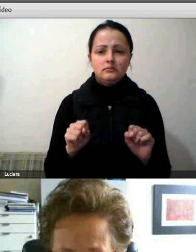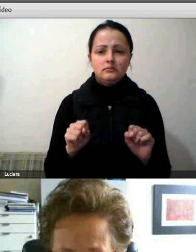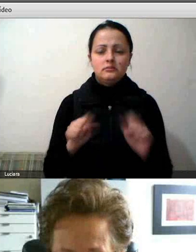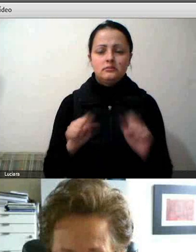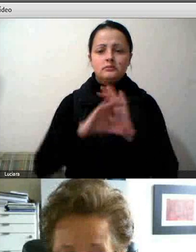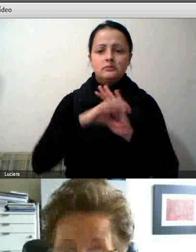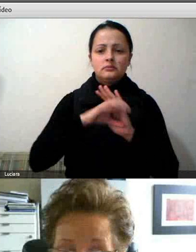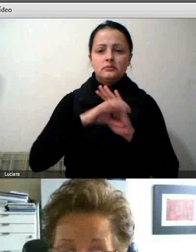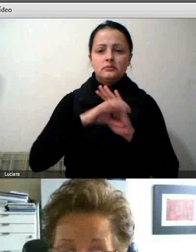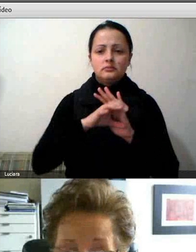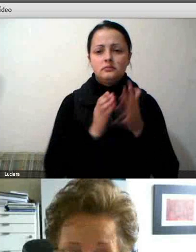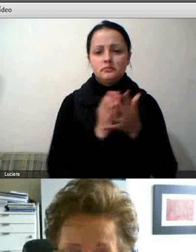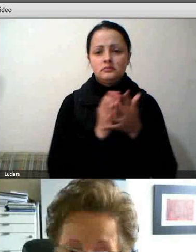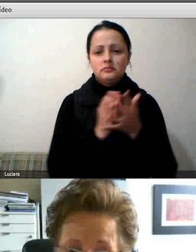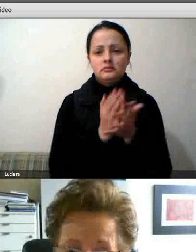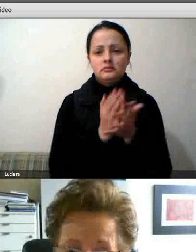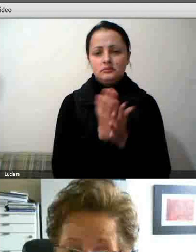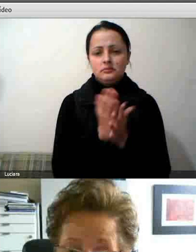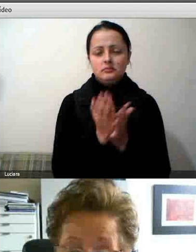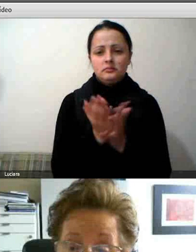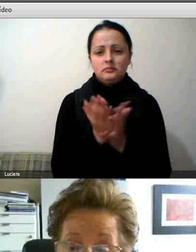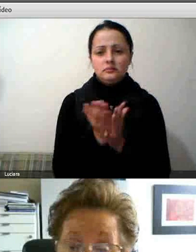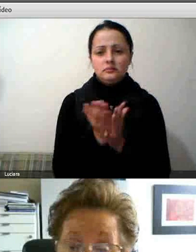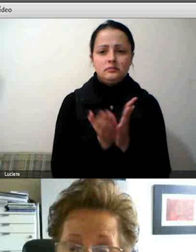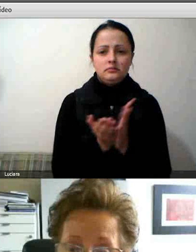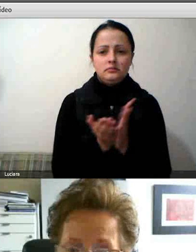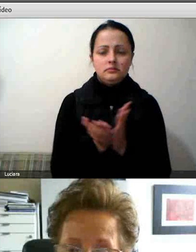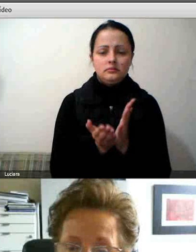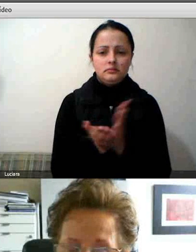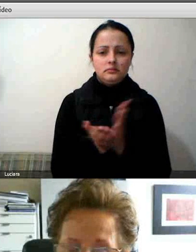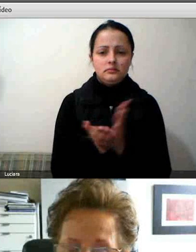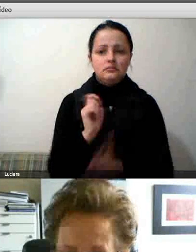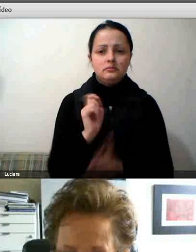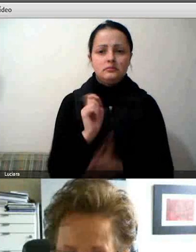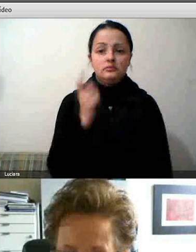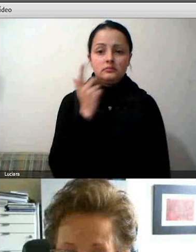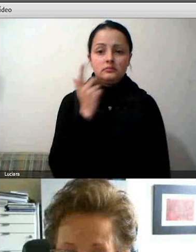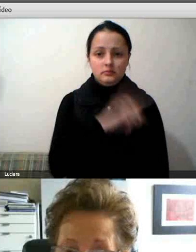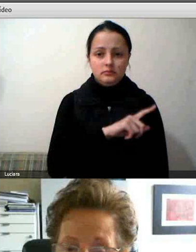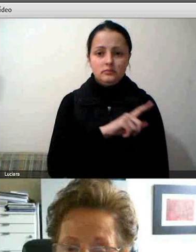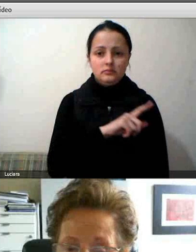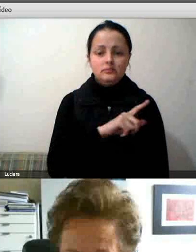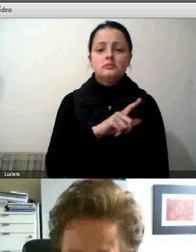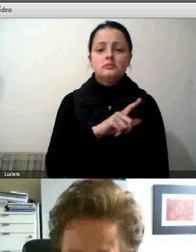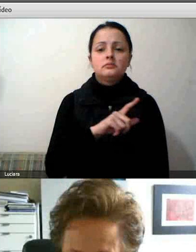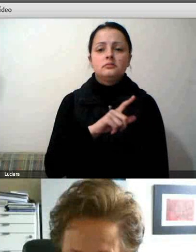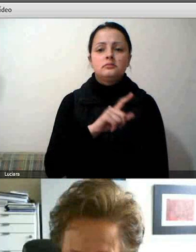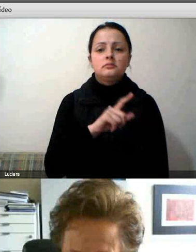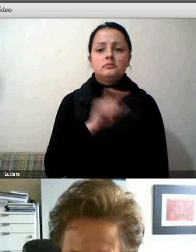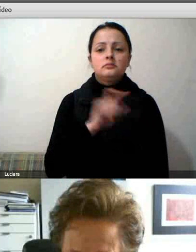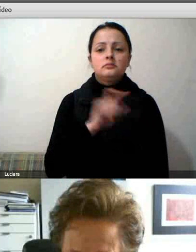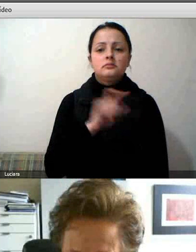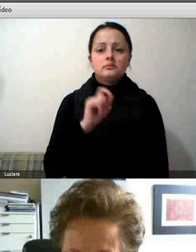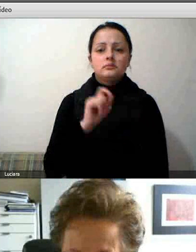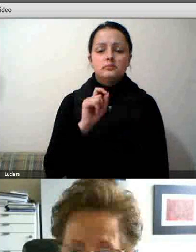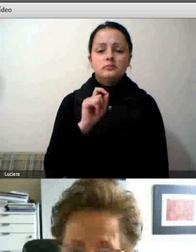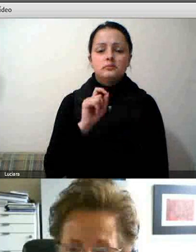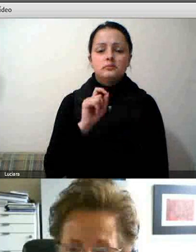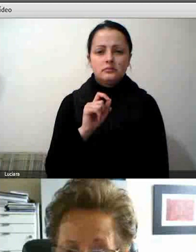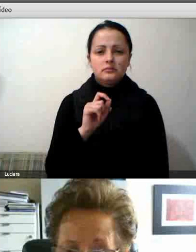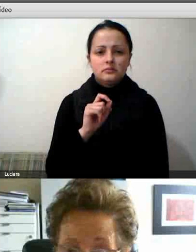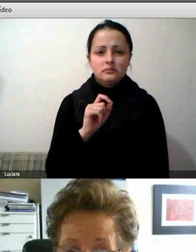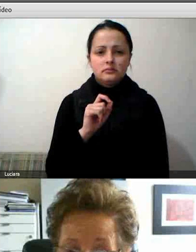conceito. Cada conceito é um sistema de subconceitos. E esses subconceitos e os